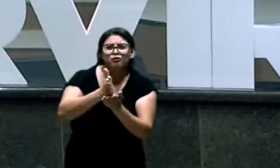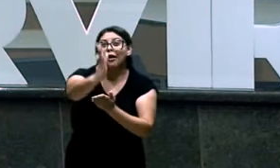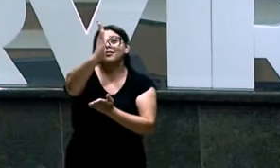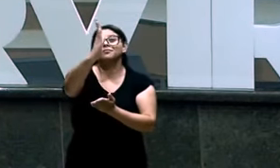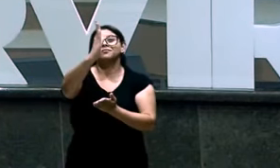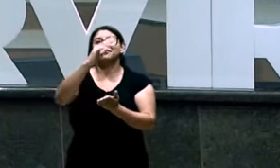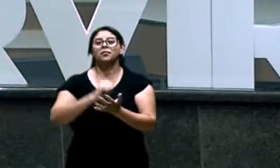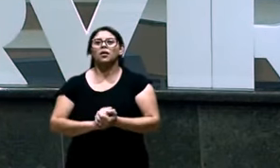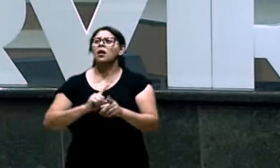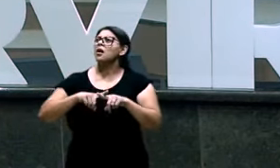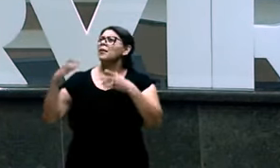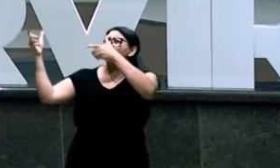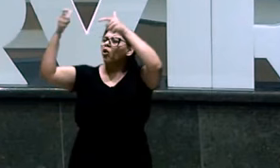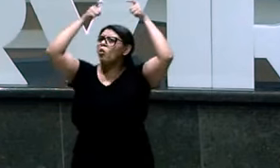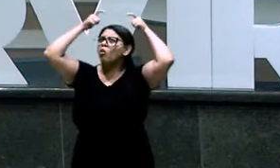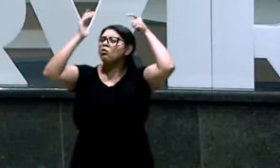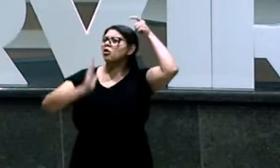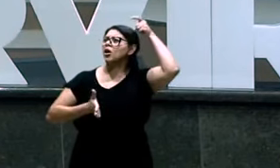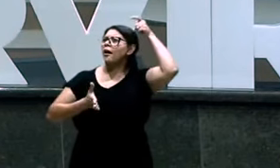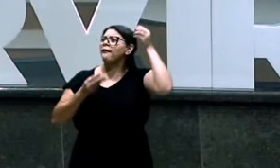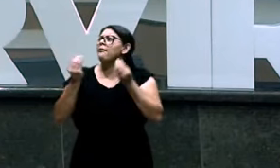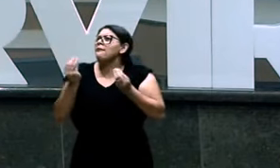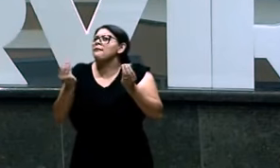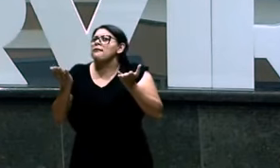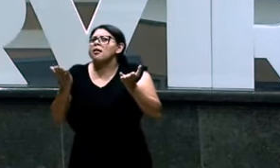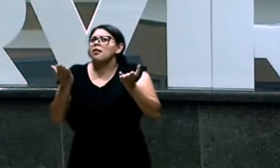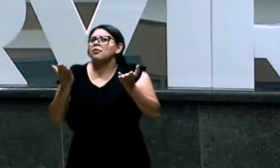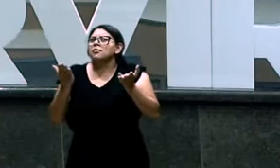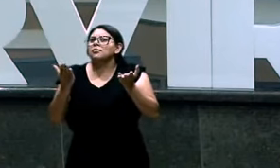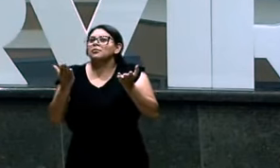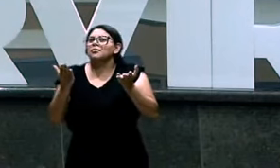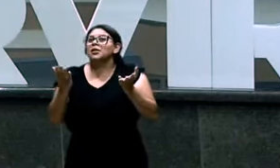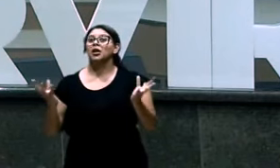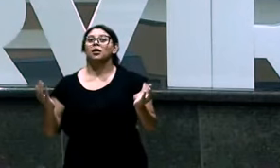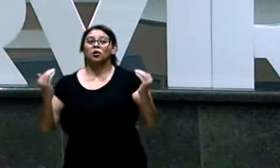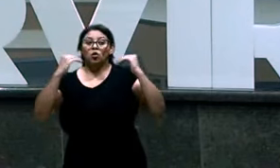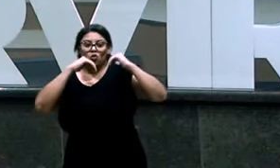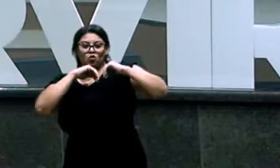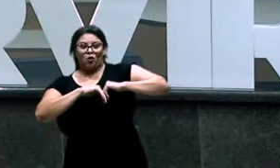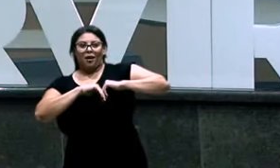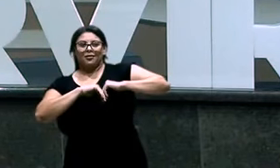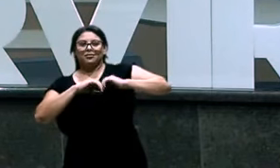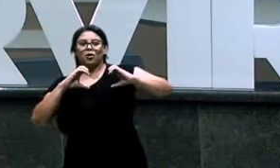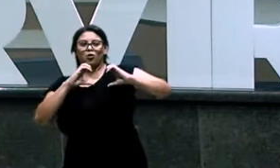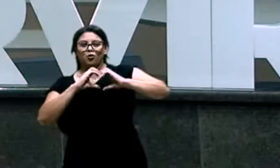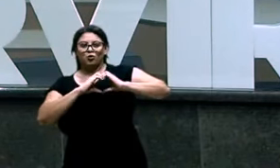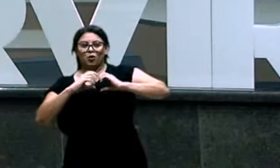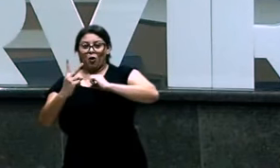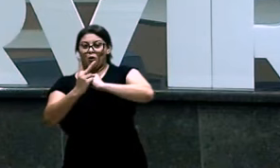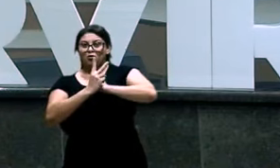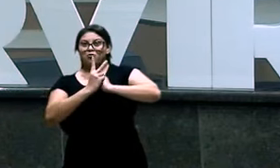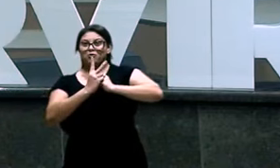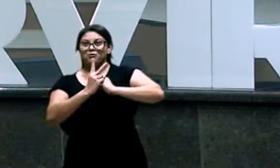já tenho a coroa, o que eu faço? Apocalipse 3,11. Guarda o que tens, guarda o que tens, guarda